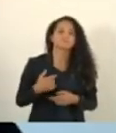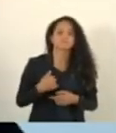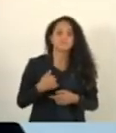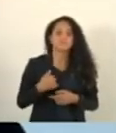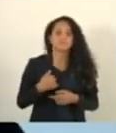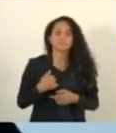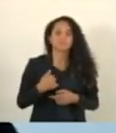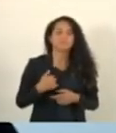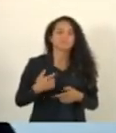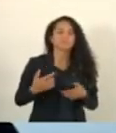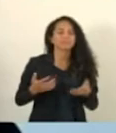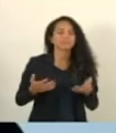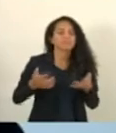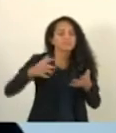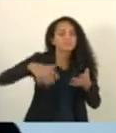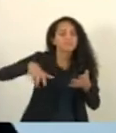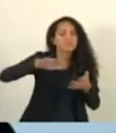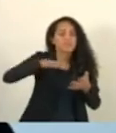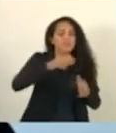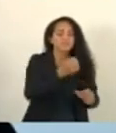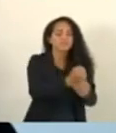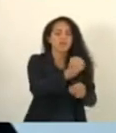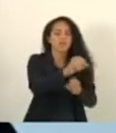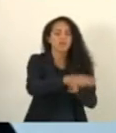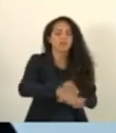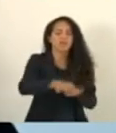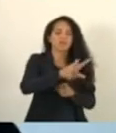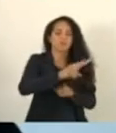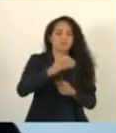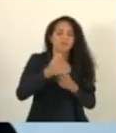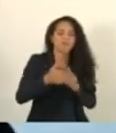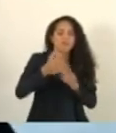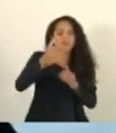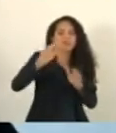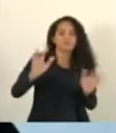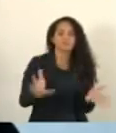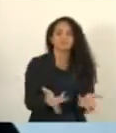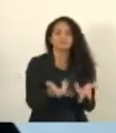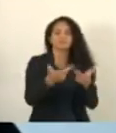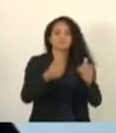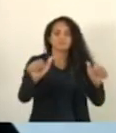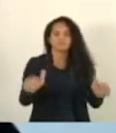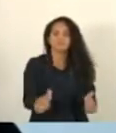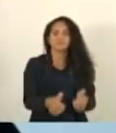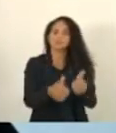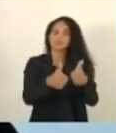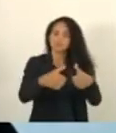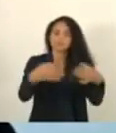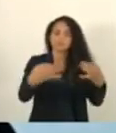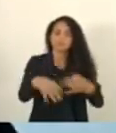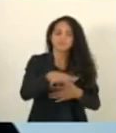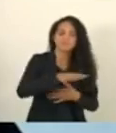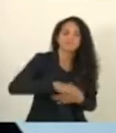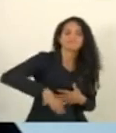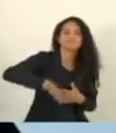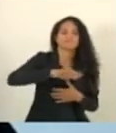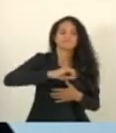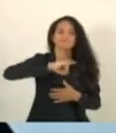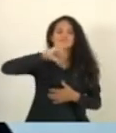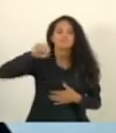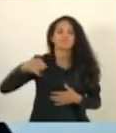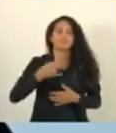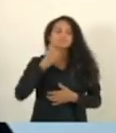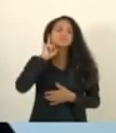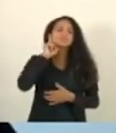para conseguir esta obra que vai melhorar de forma significativa Jardim